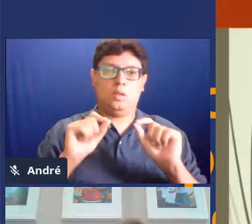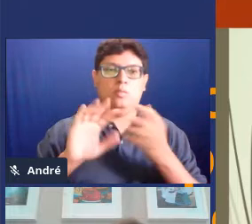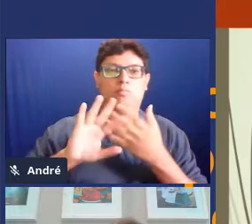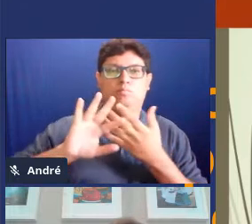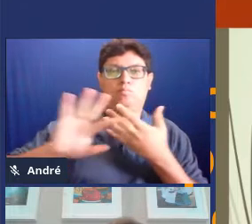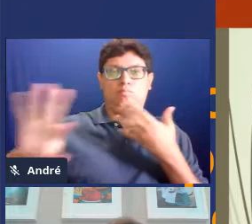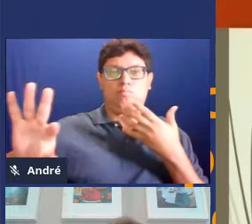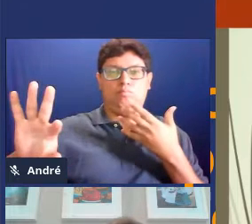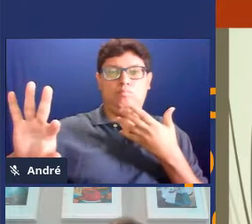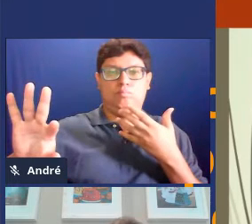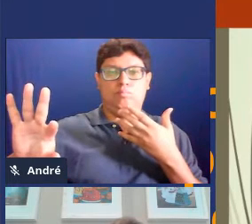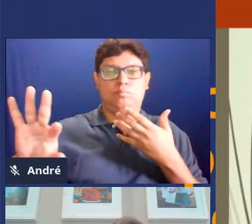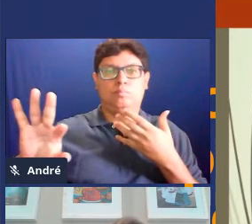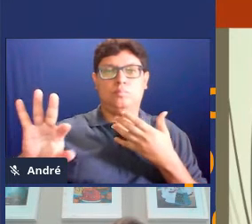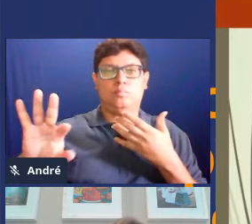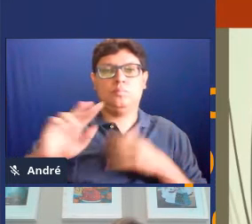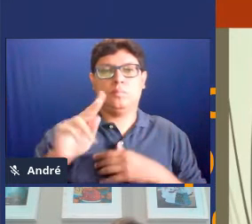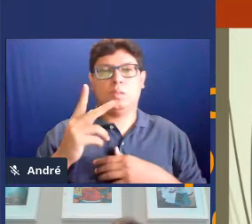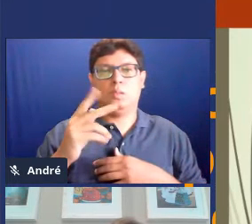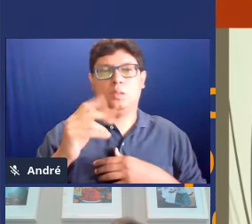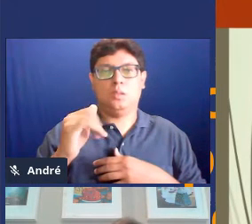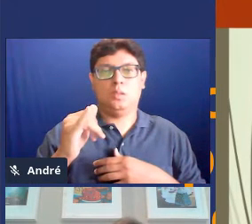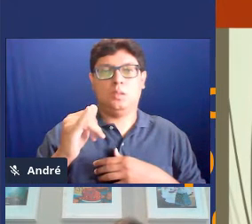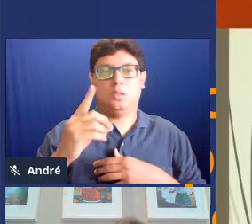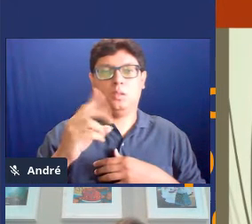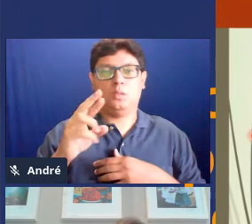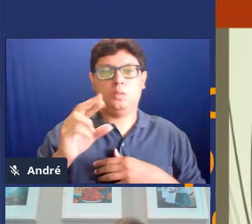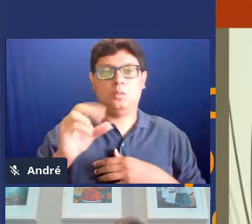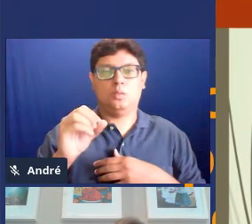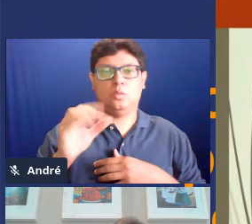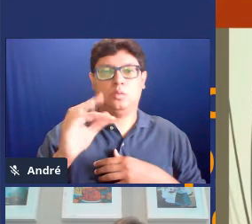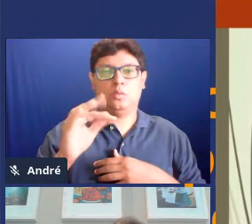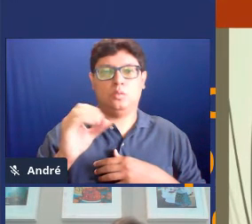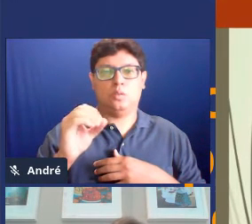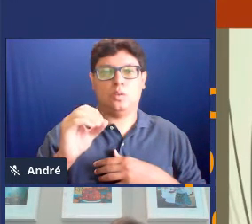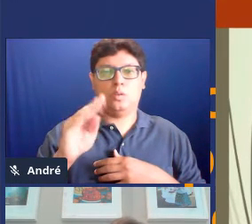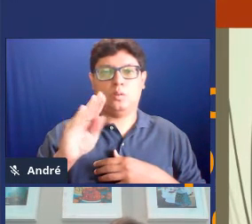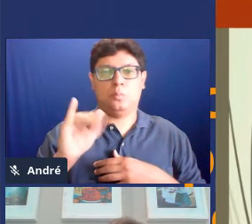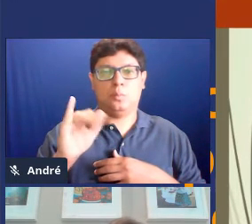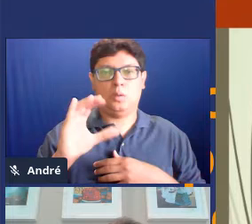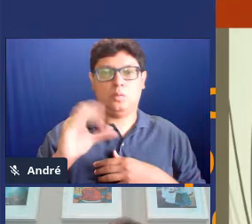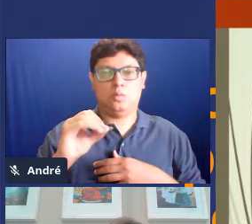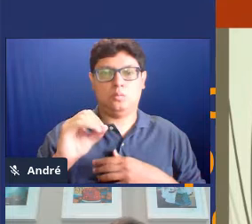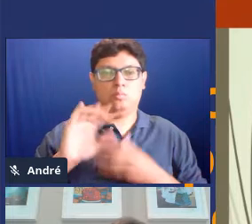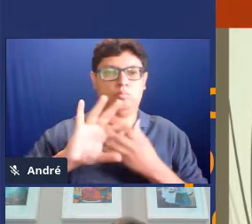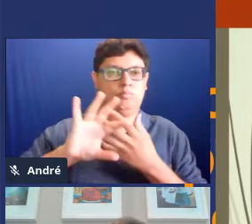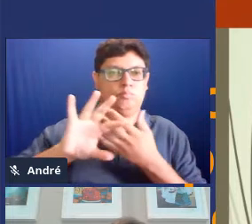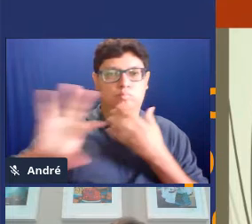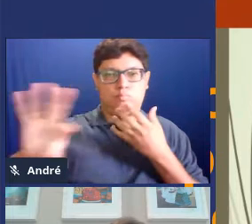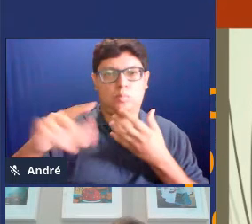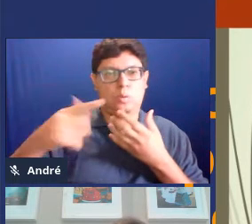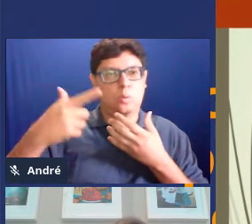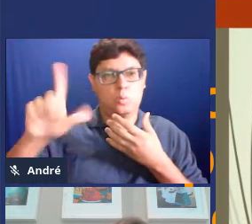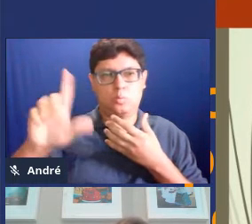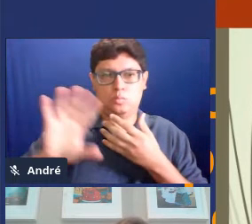elétrica. Com essa junção de aminoácidos diferentes, com diferentes características, a